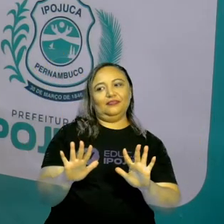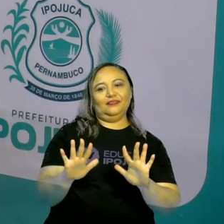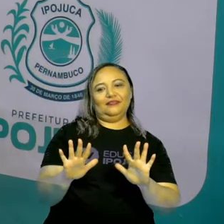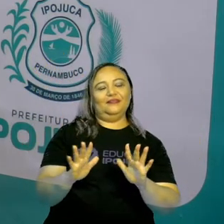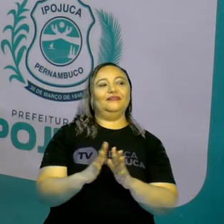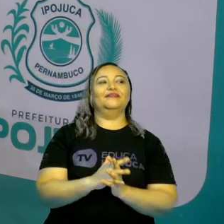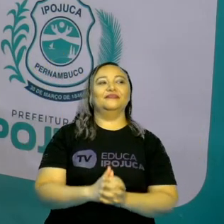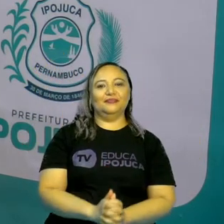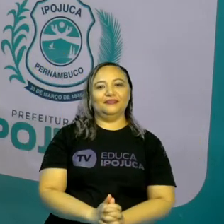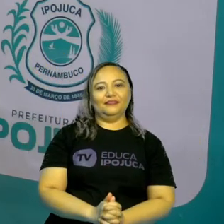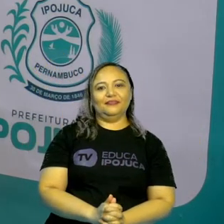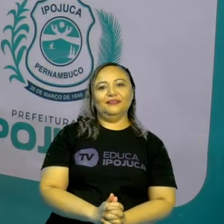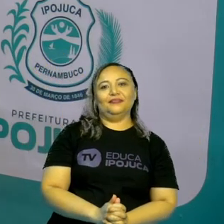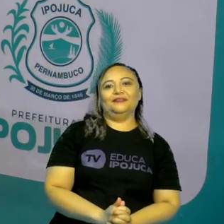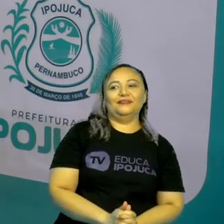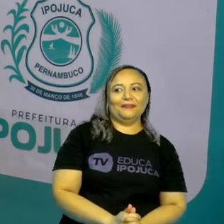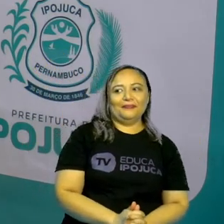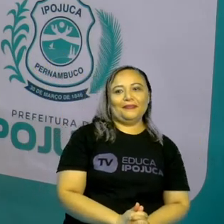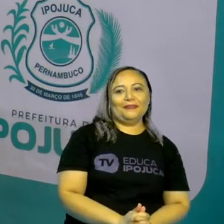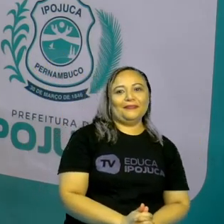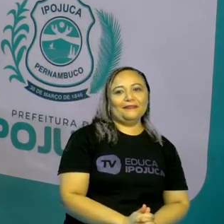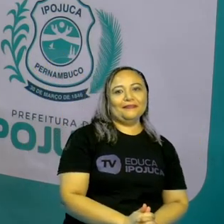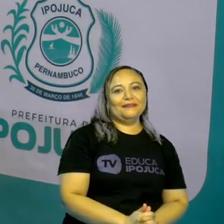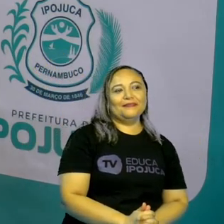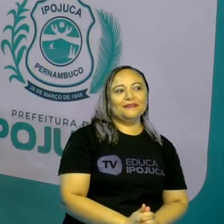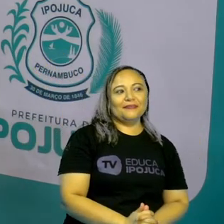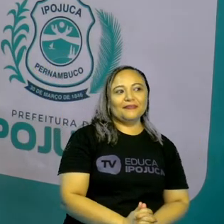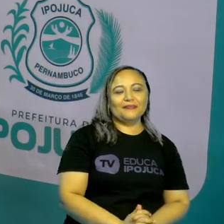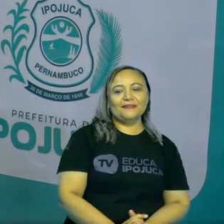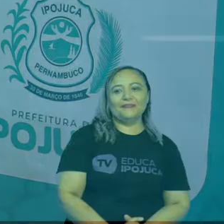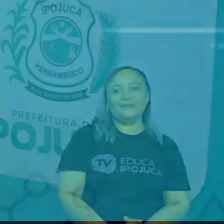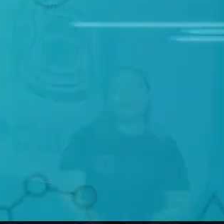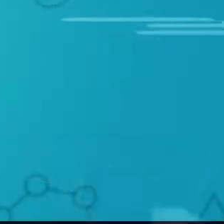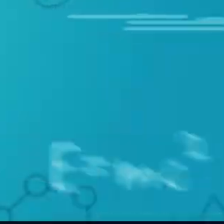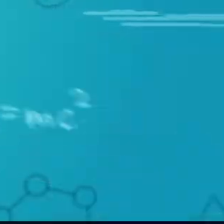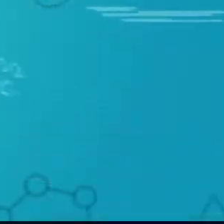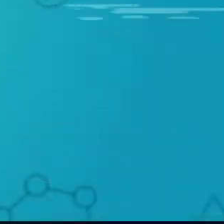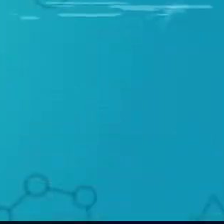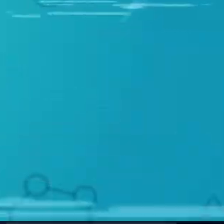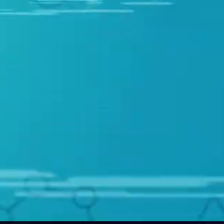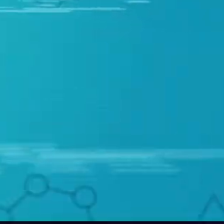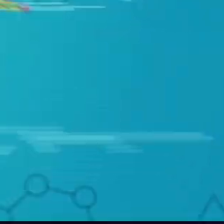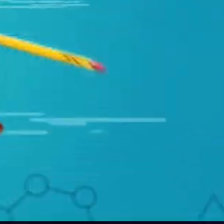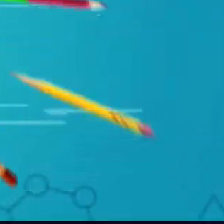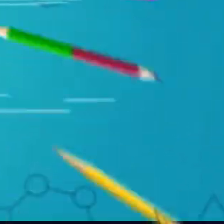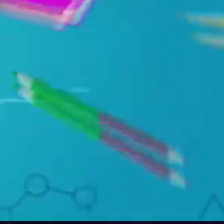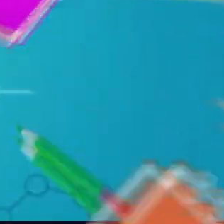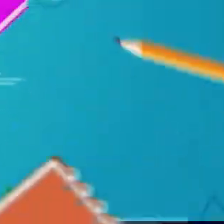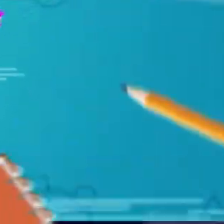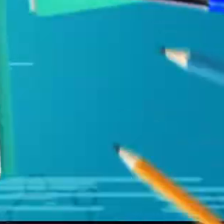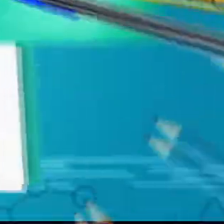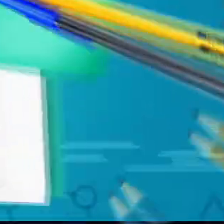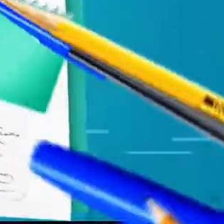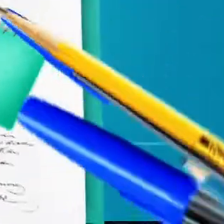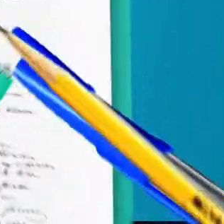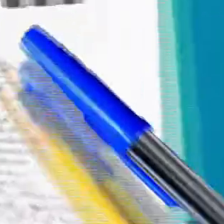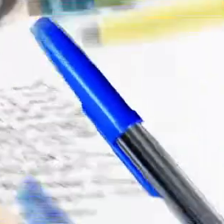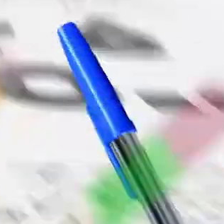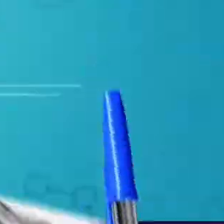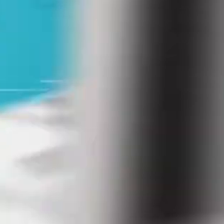e parabéns. Obrigado e até a próxima aula. We'll be right back.